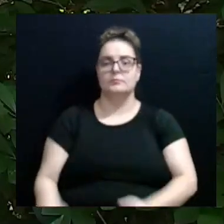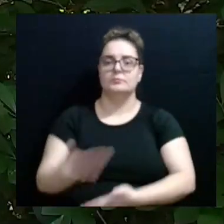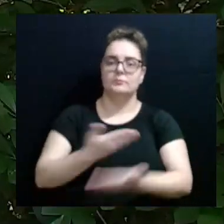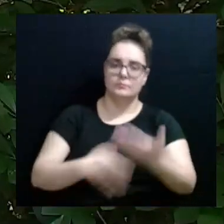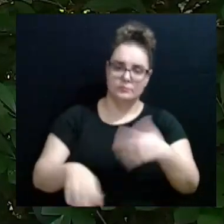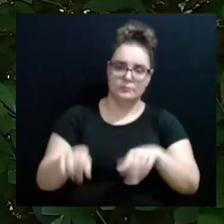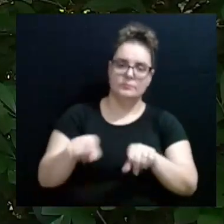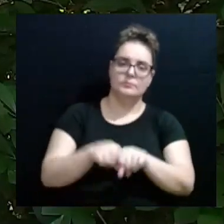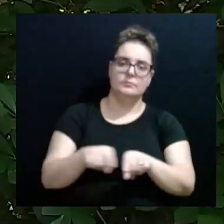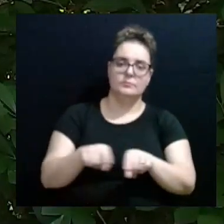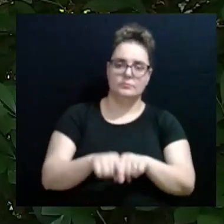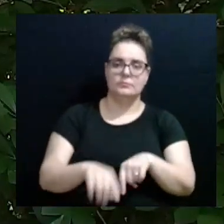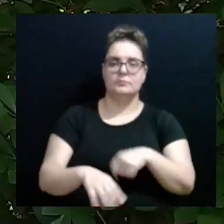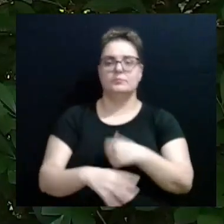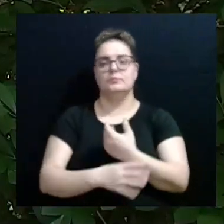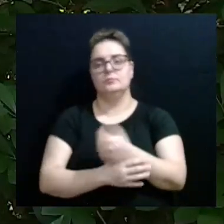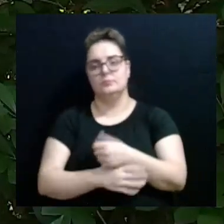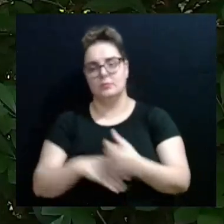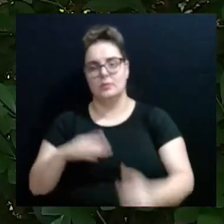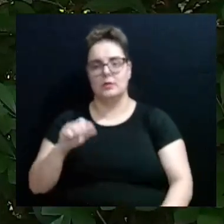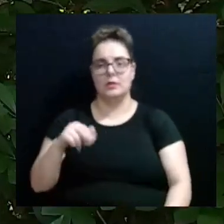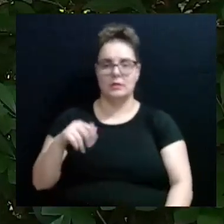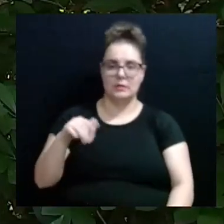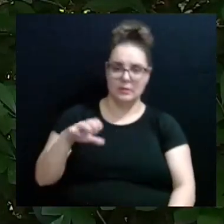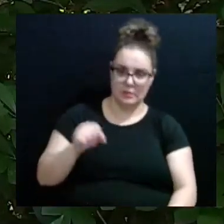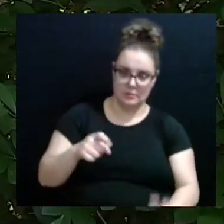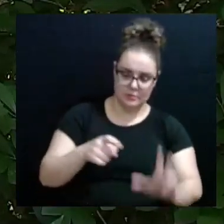com cannabis para dor, ele faz